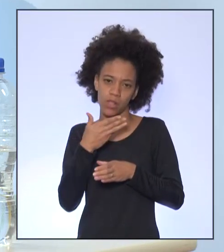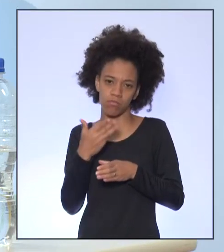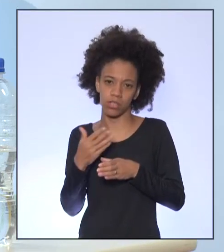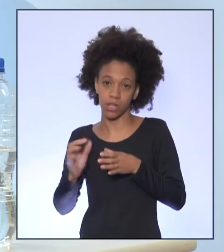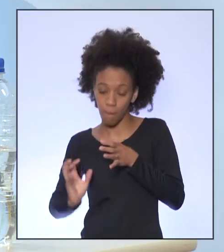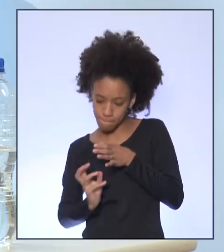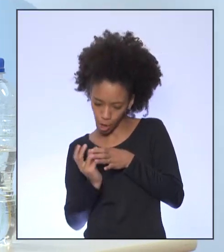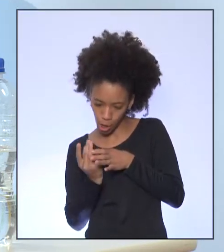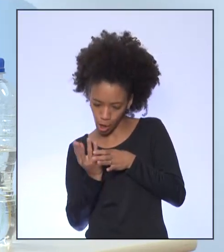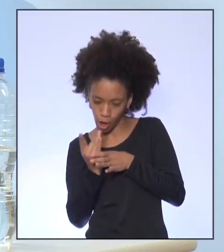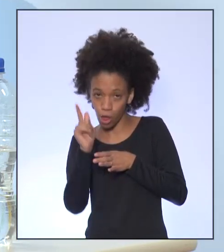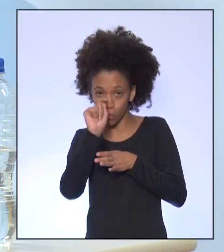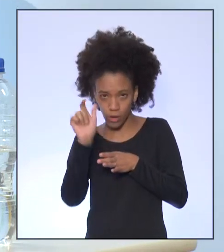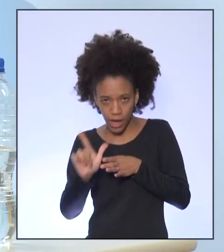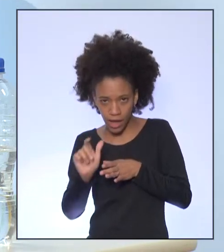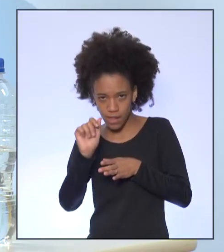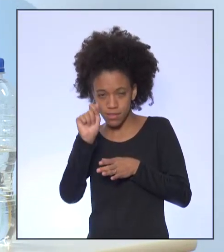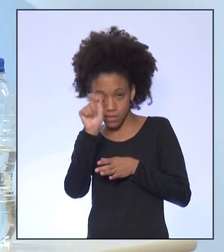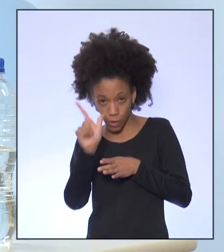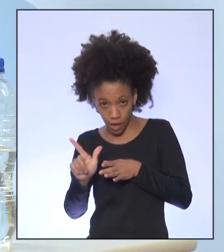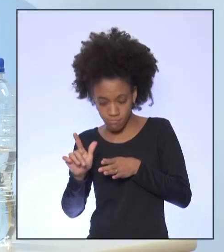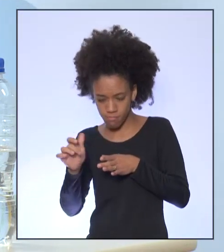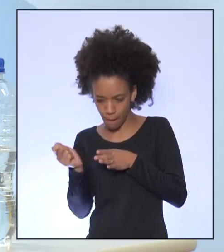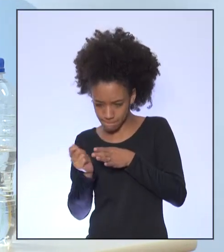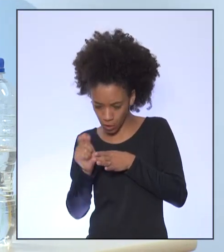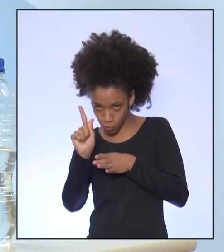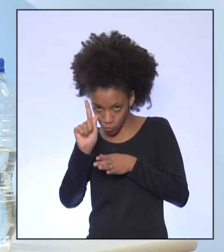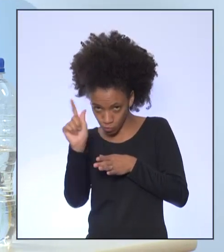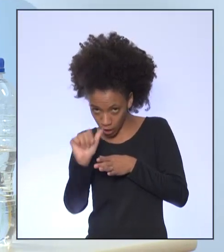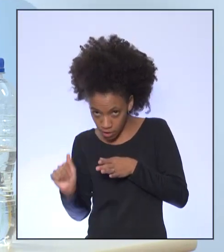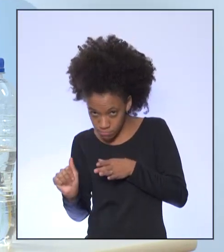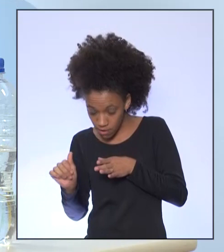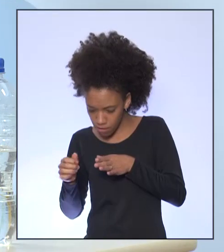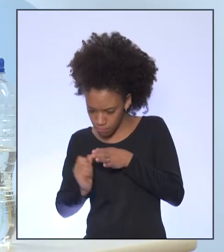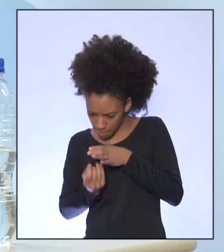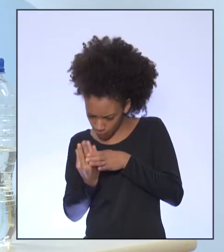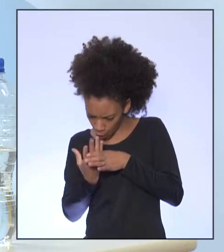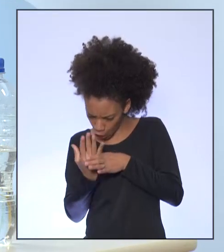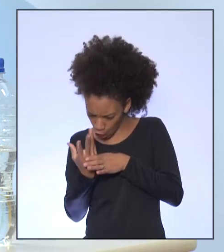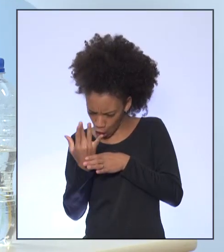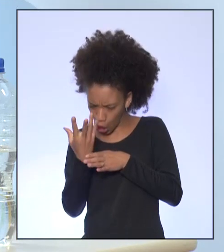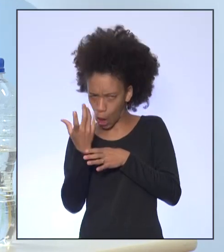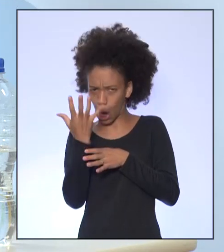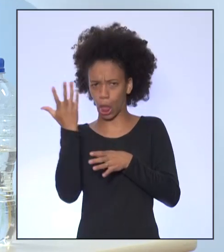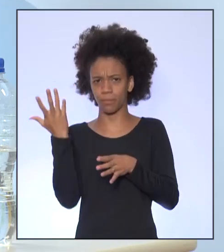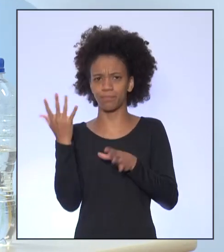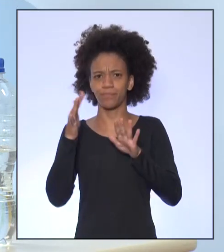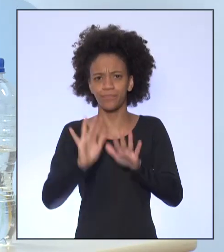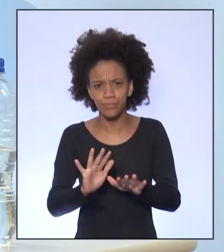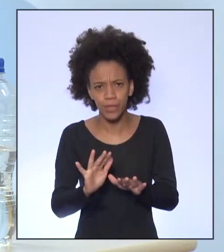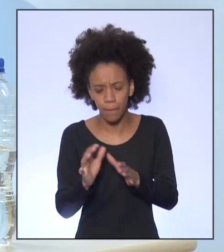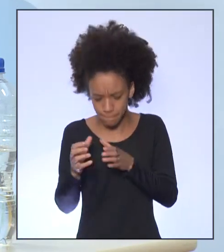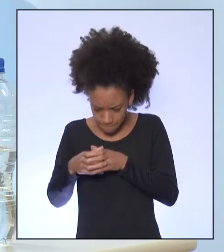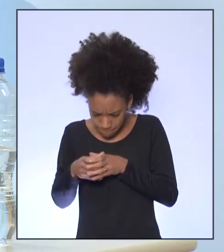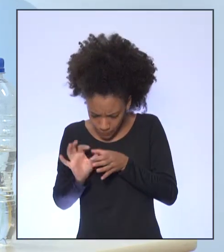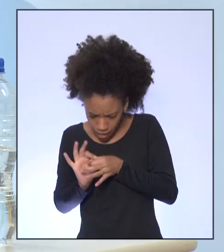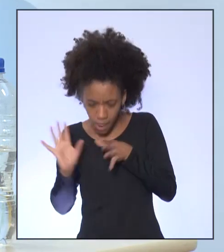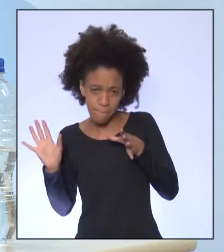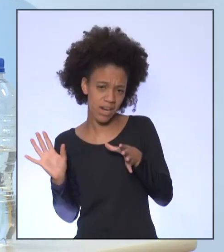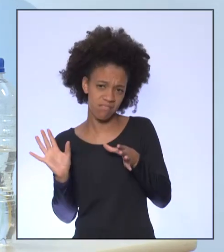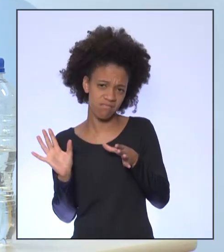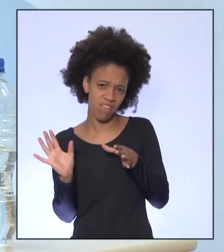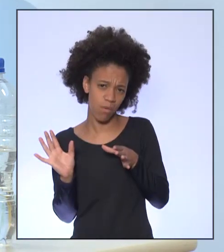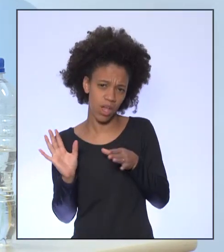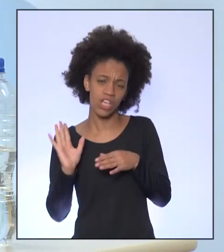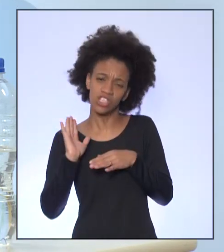Ele simplesmente sai fora. Então, ali não teve formação de substância nova. A gente só teve a liberação de uma substância